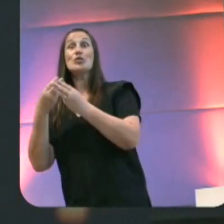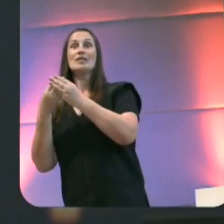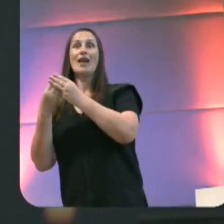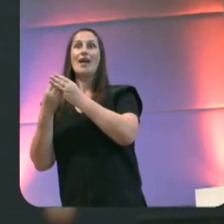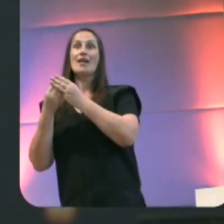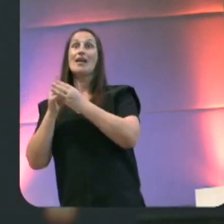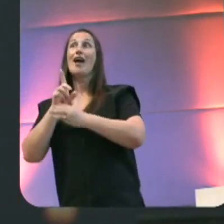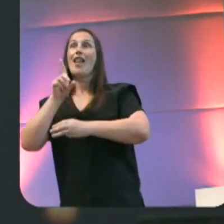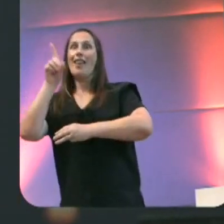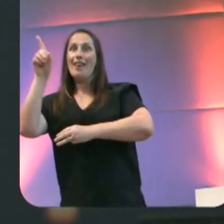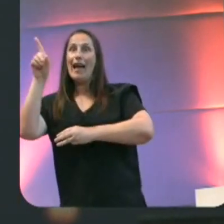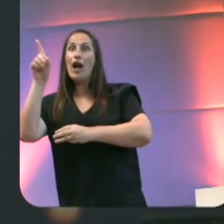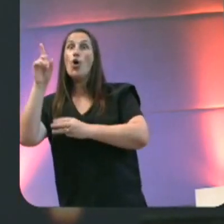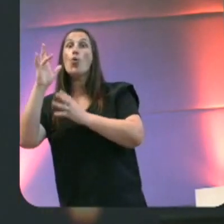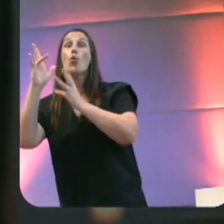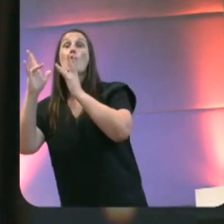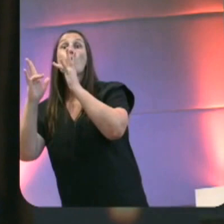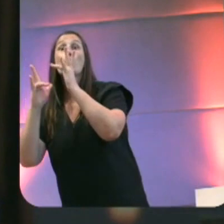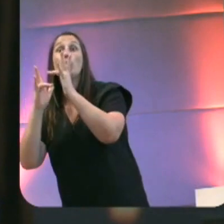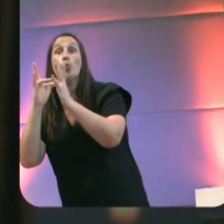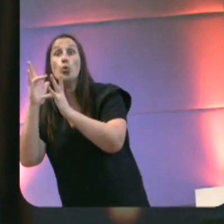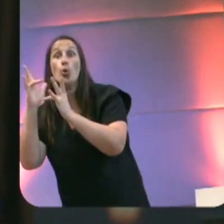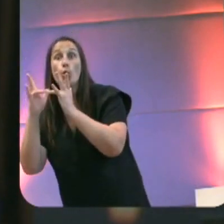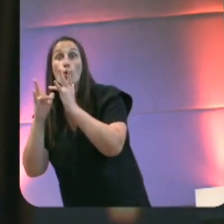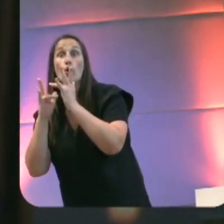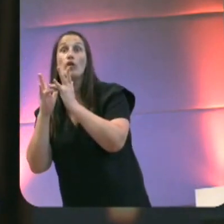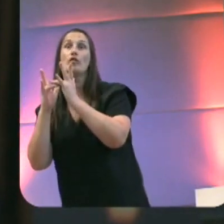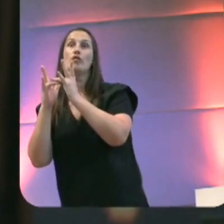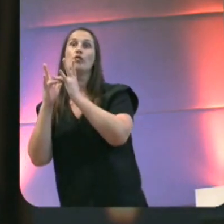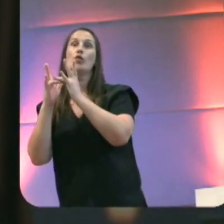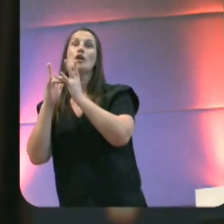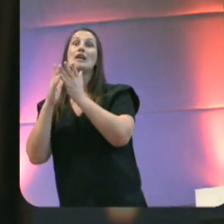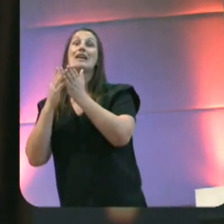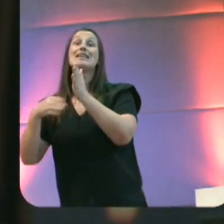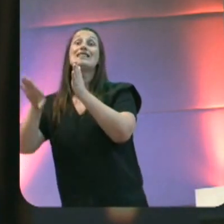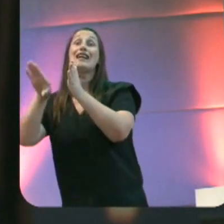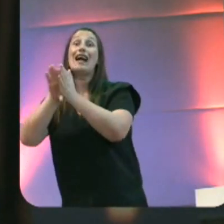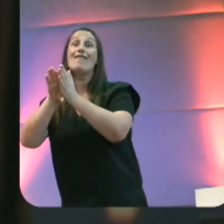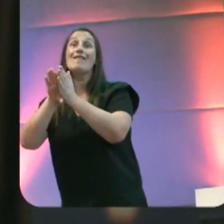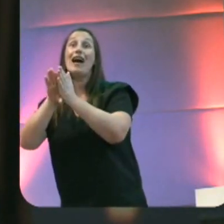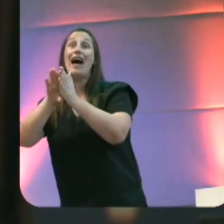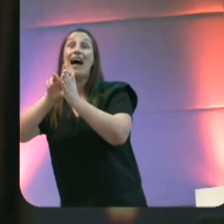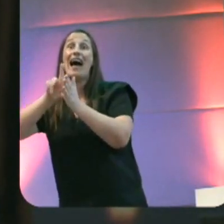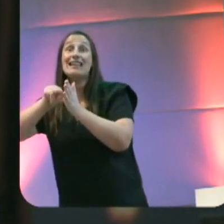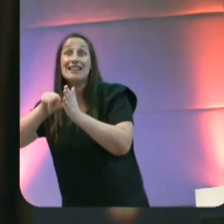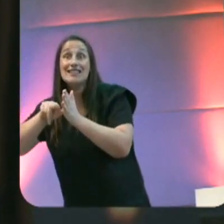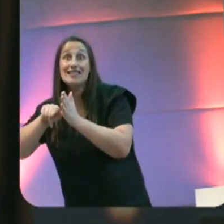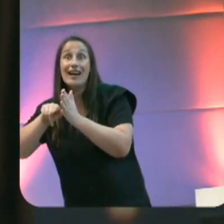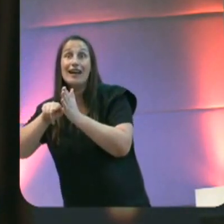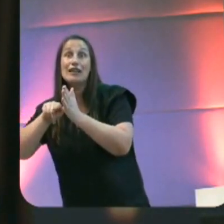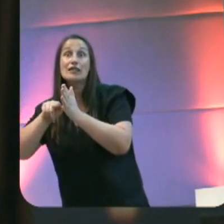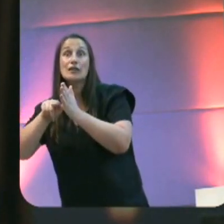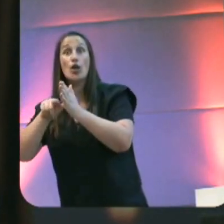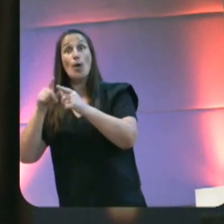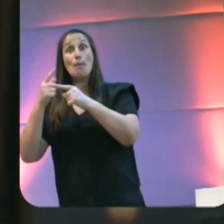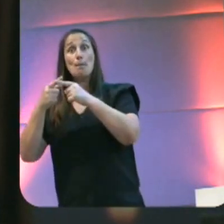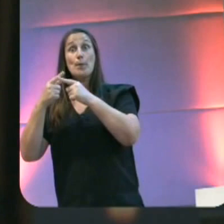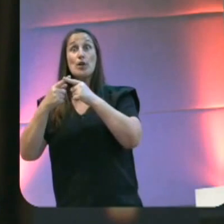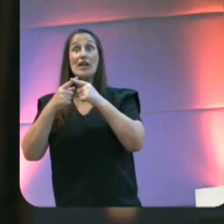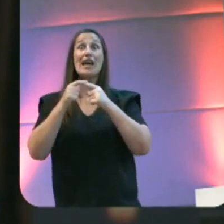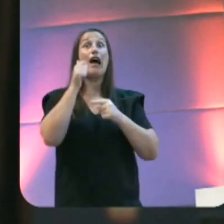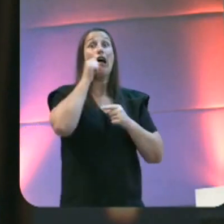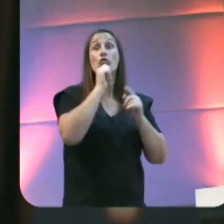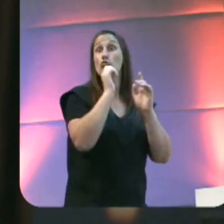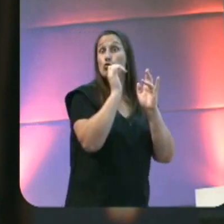atrasado, porque na casa da noiva ela ficava esperando o cortejo vir buscá-la para